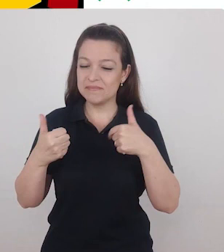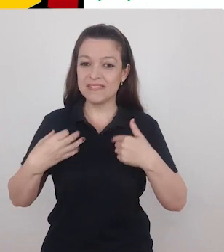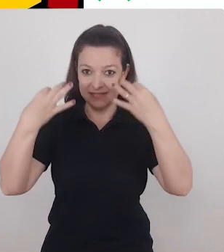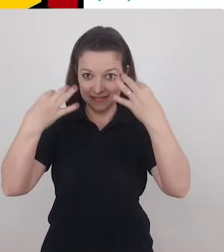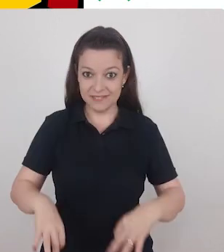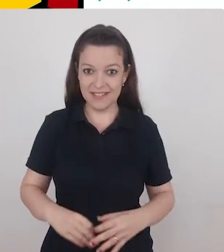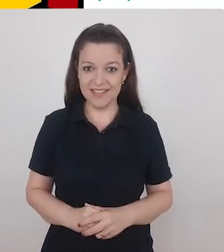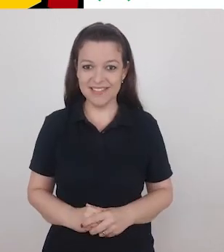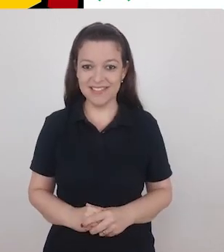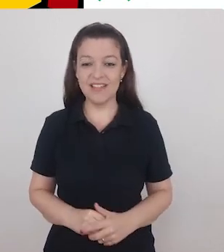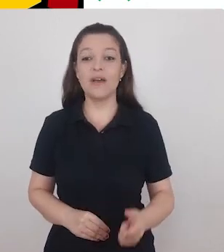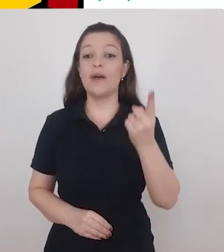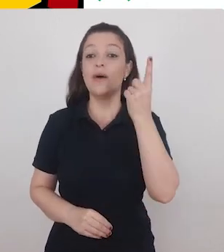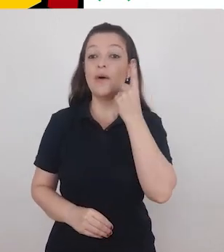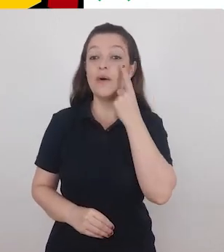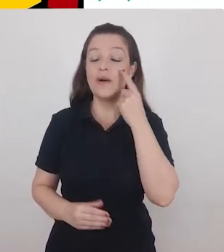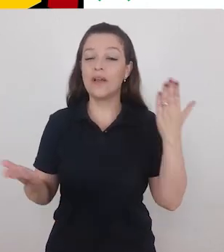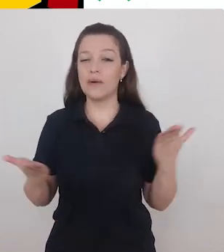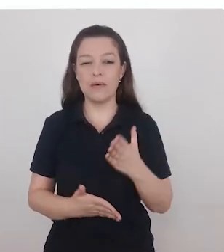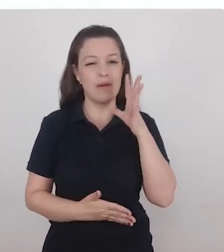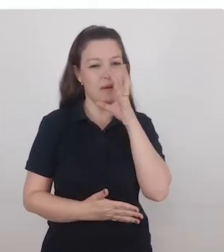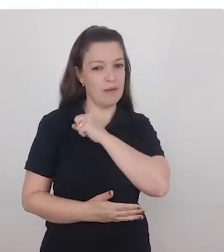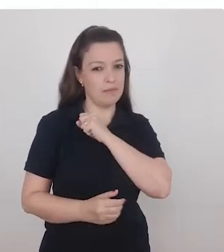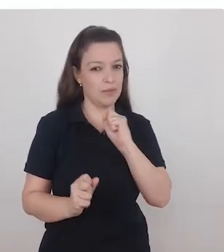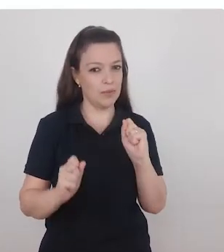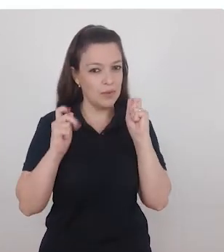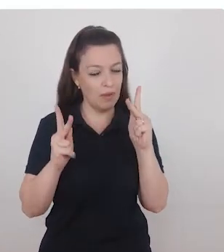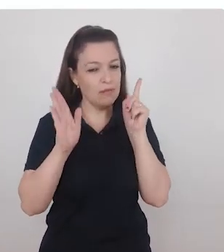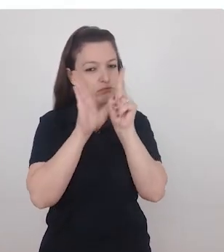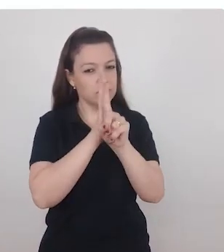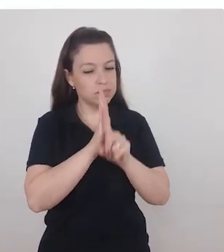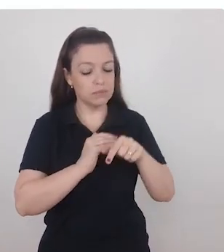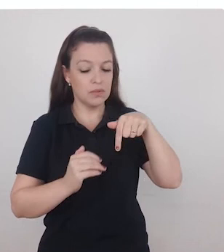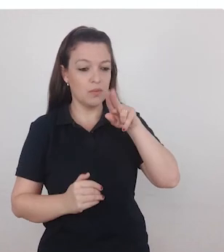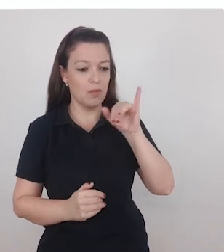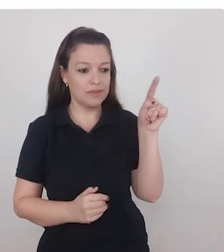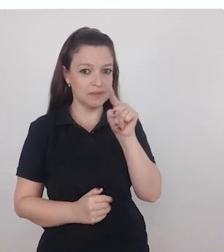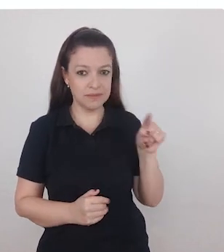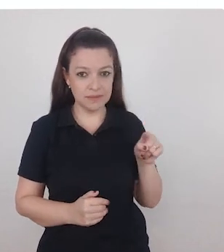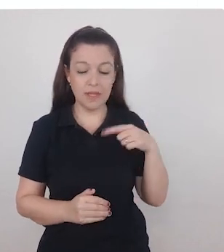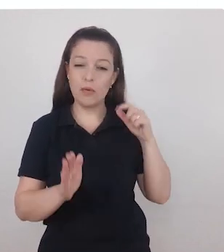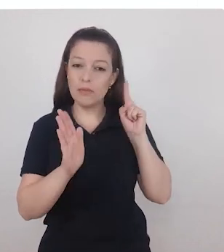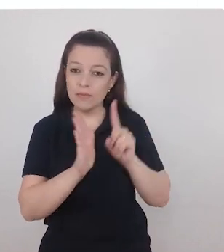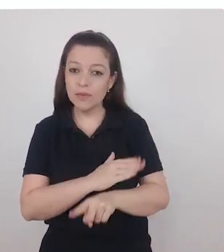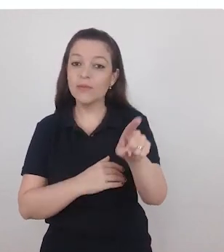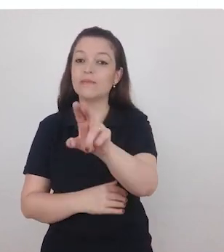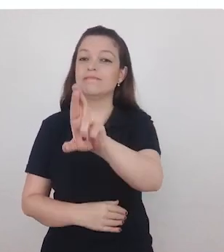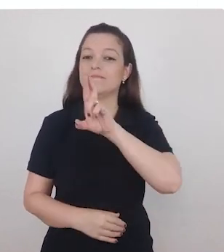Vamos agora para aquela parte da aula que é bem rapidinha, que é o quiz. Eu pergunto aqui e vocês respondem